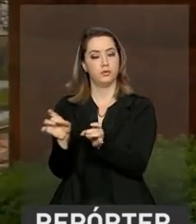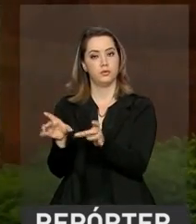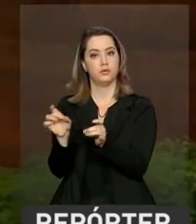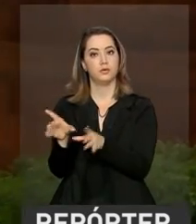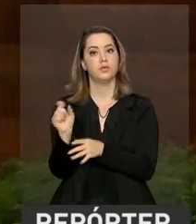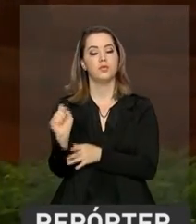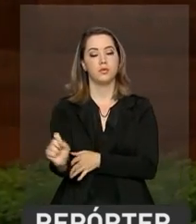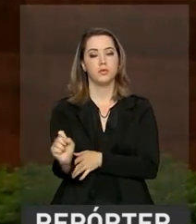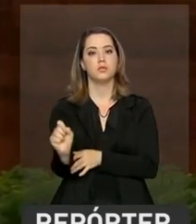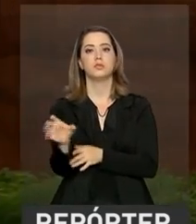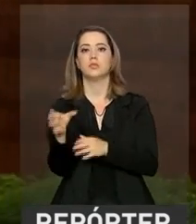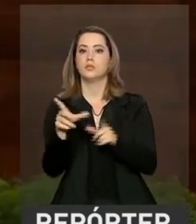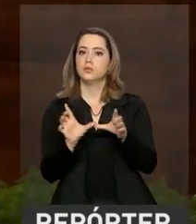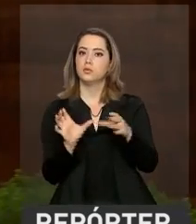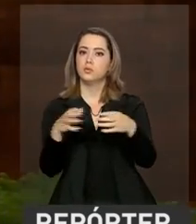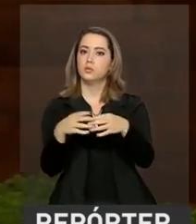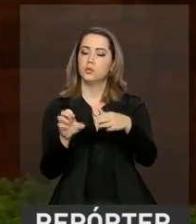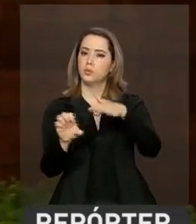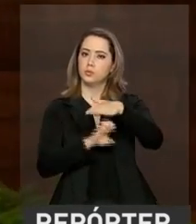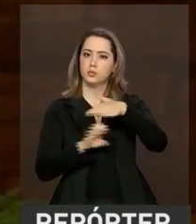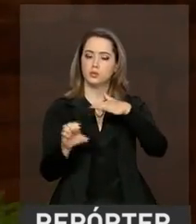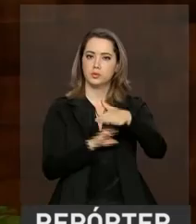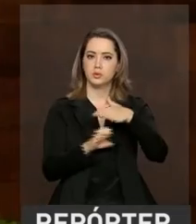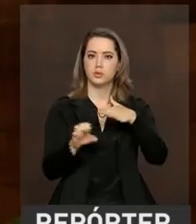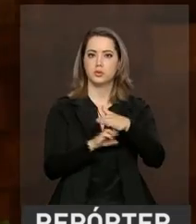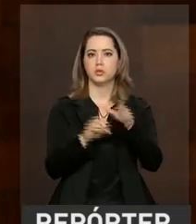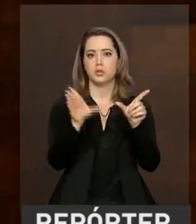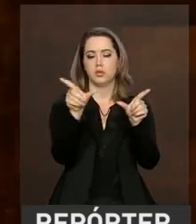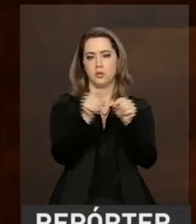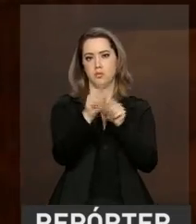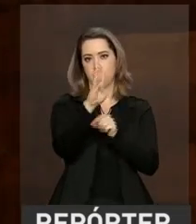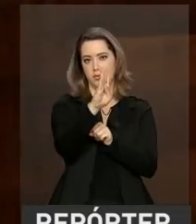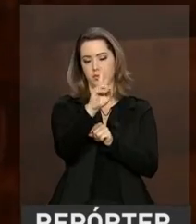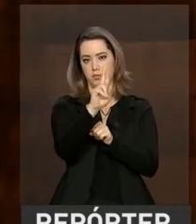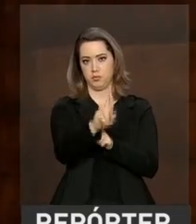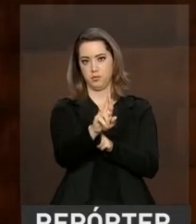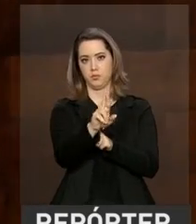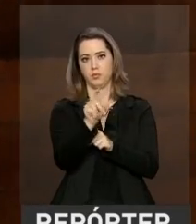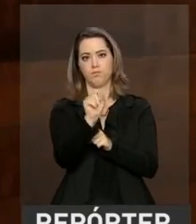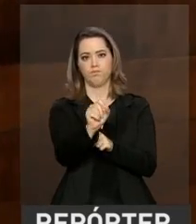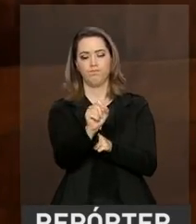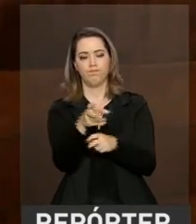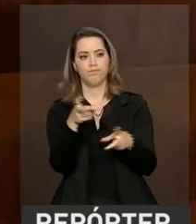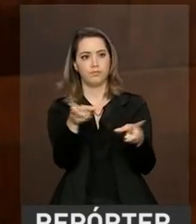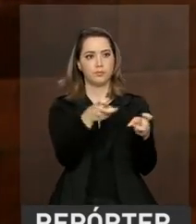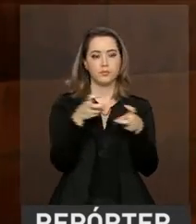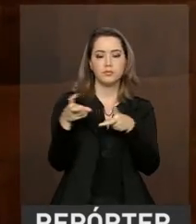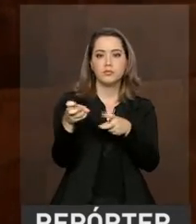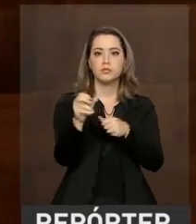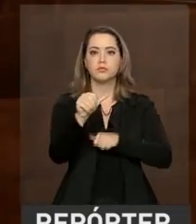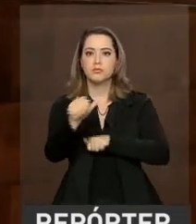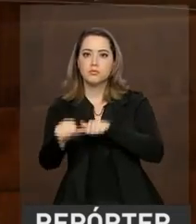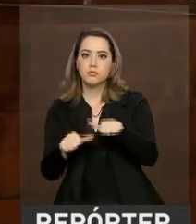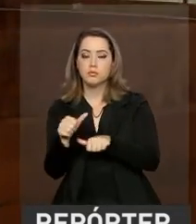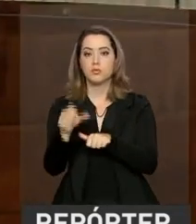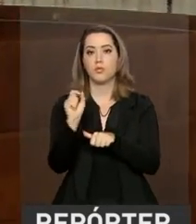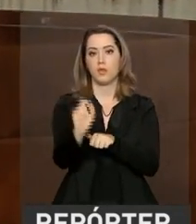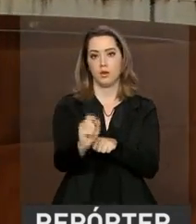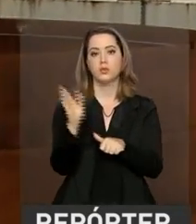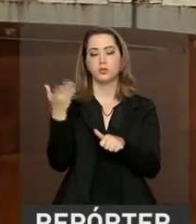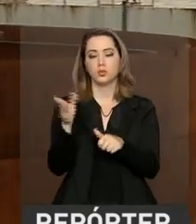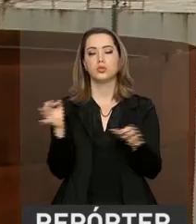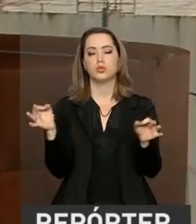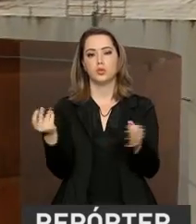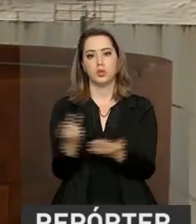e que atua na distribuição e comercialização de combustíveis pelo país. A expectativa é que a transação seja concluída